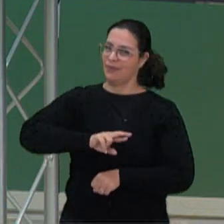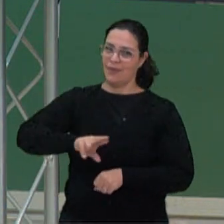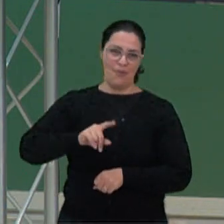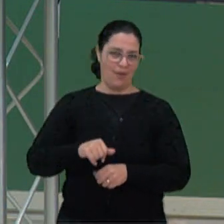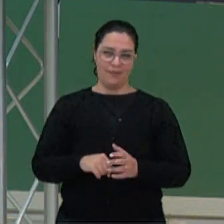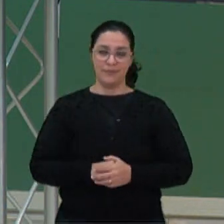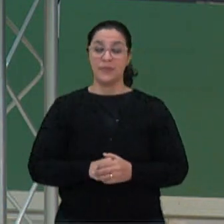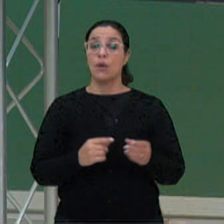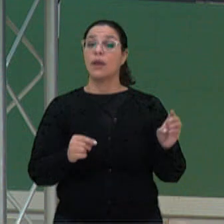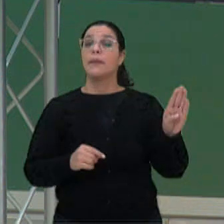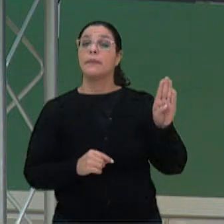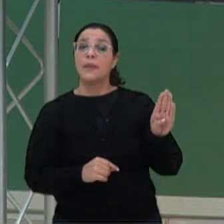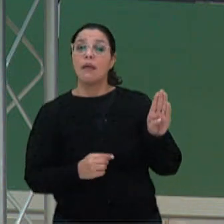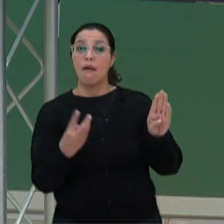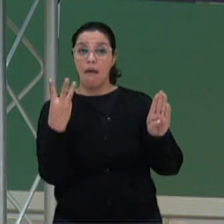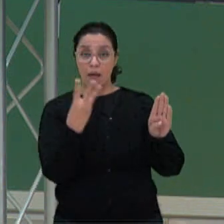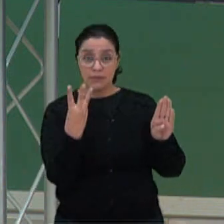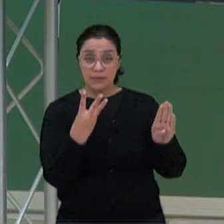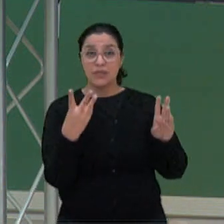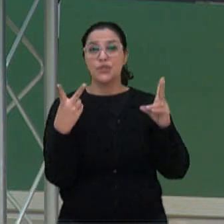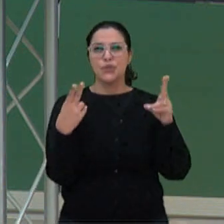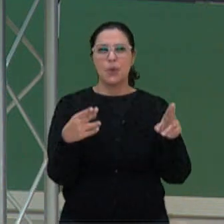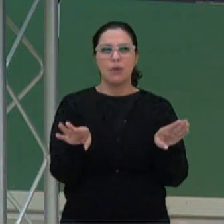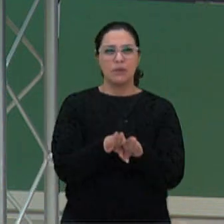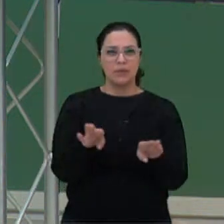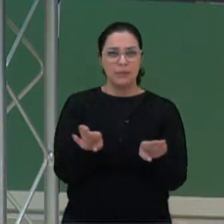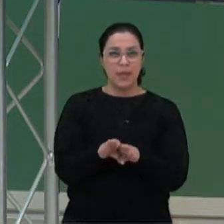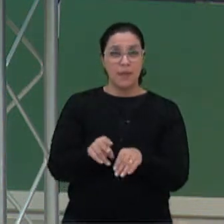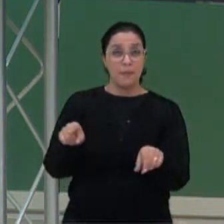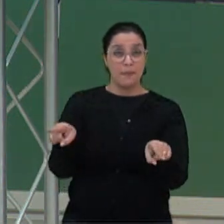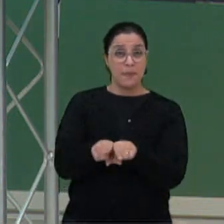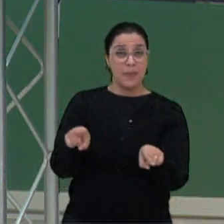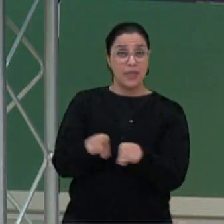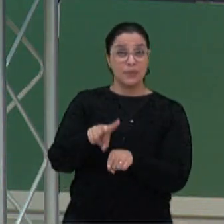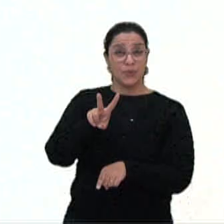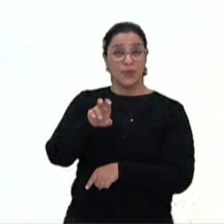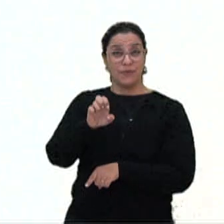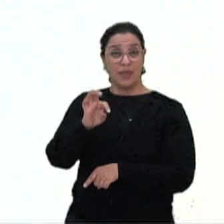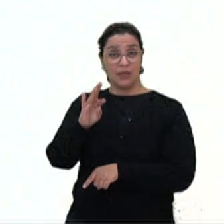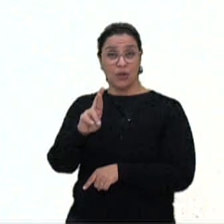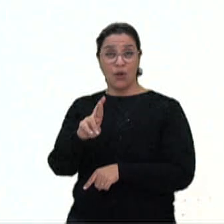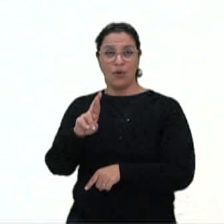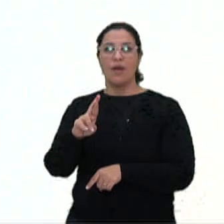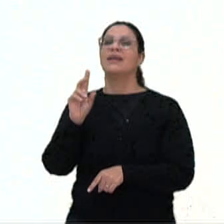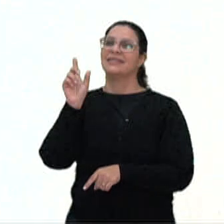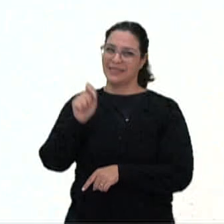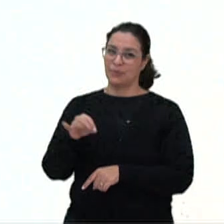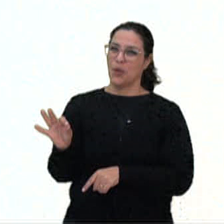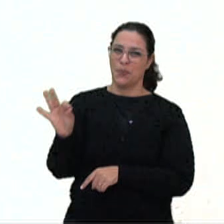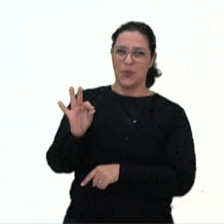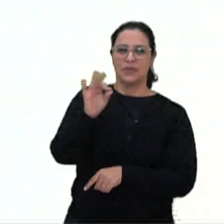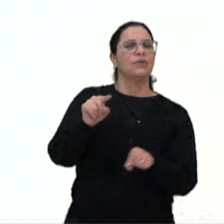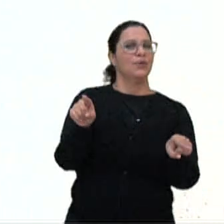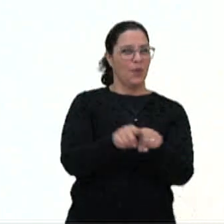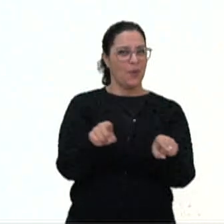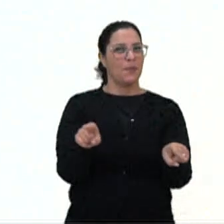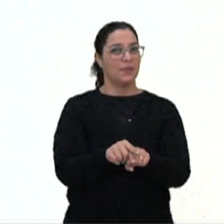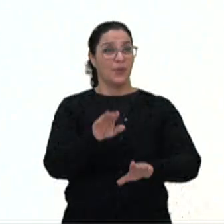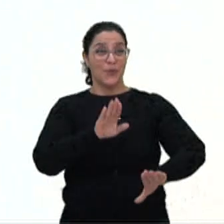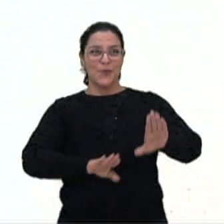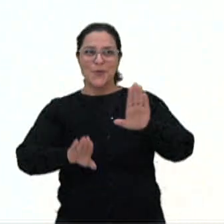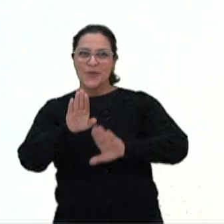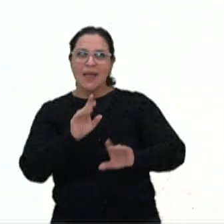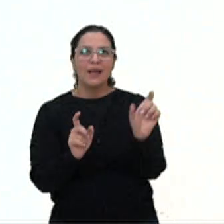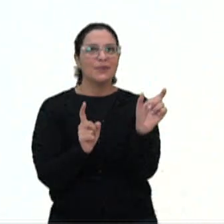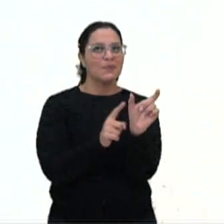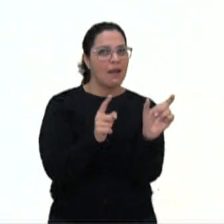ser. B. As 3 doenças apresentam o mesmo vetor? Aí sim, porque o vetor é o mosquito. Tá? Então tem que tomar cuidado com esses